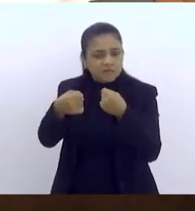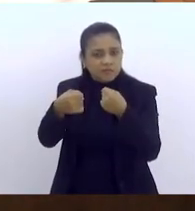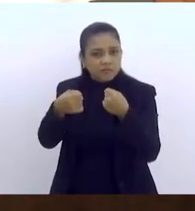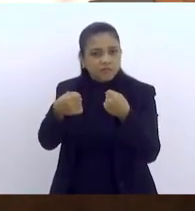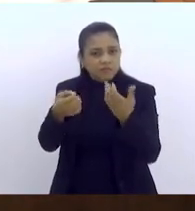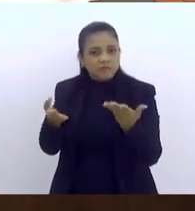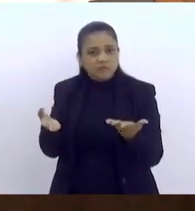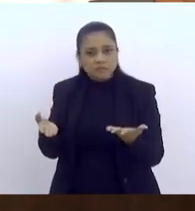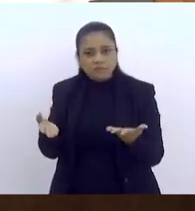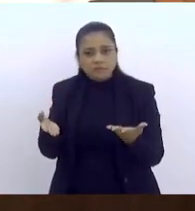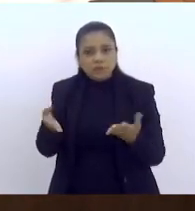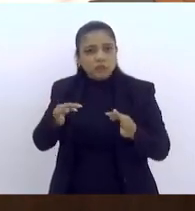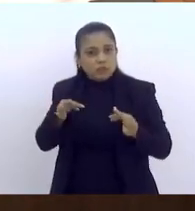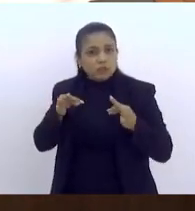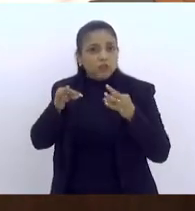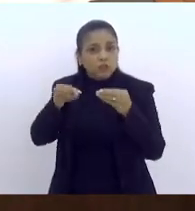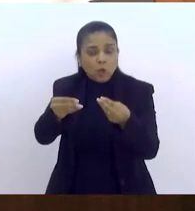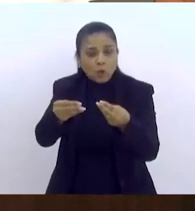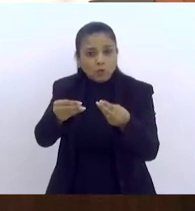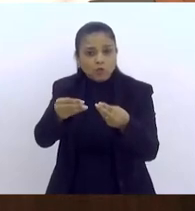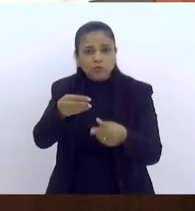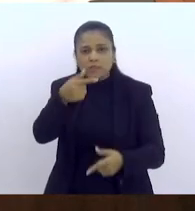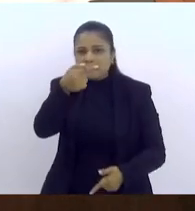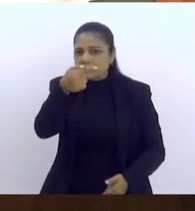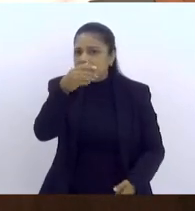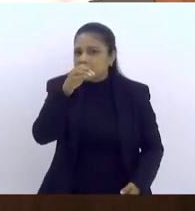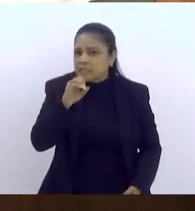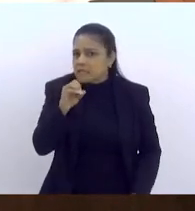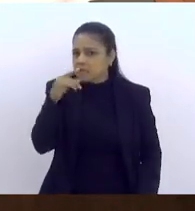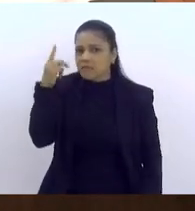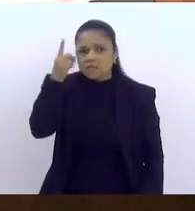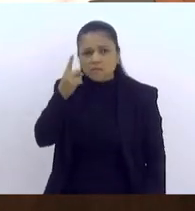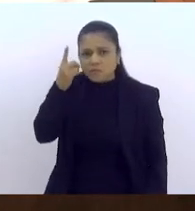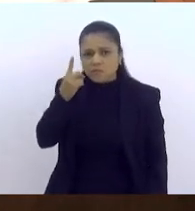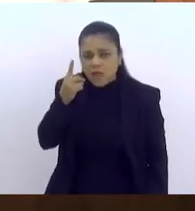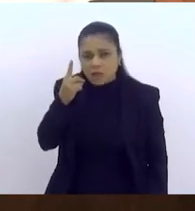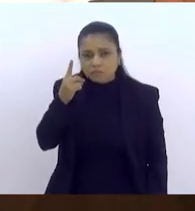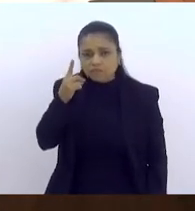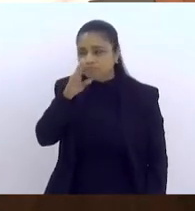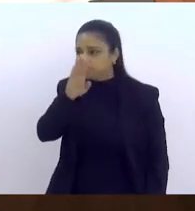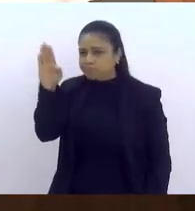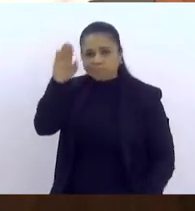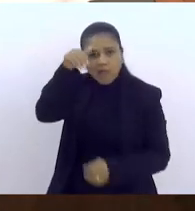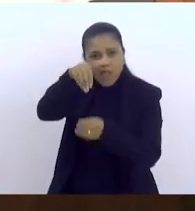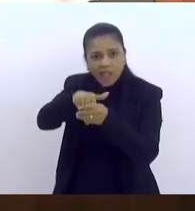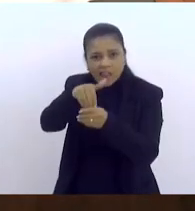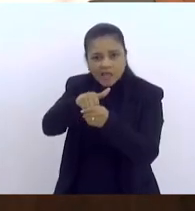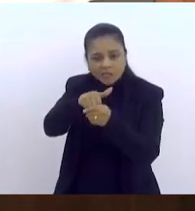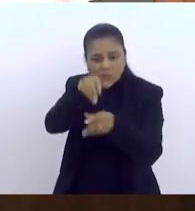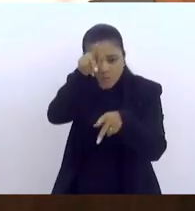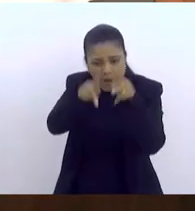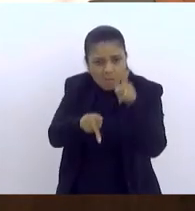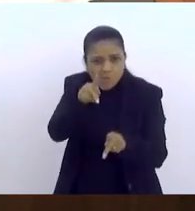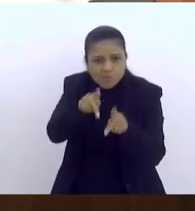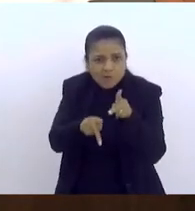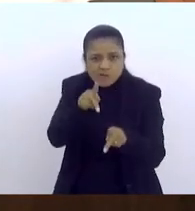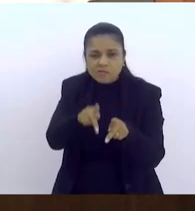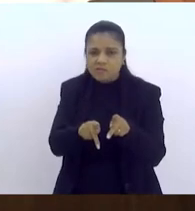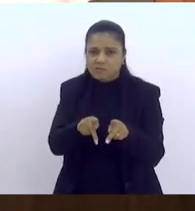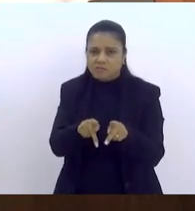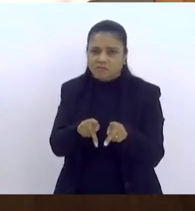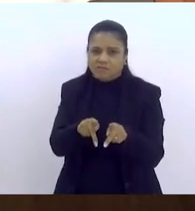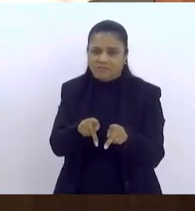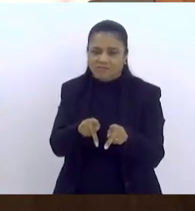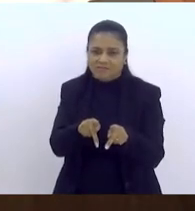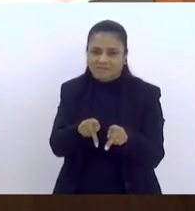contas, todos nós, 70 que aqui estamos, fomos eleitos por uma parcela da população